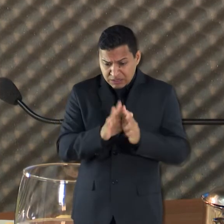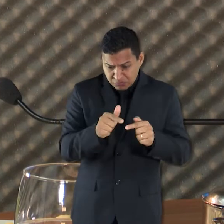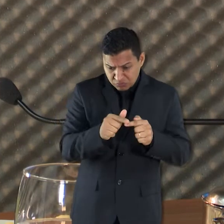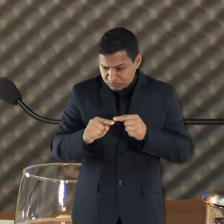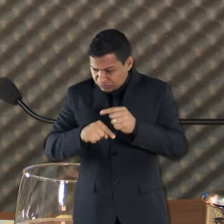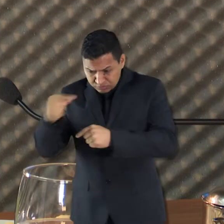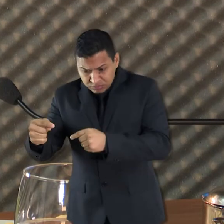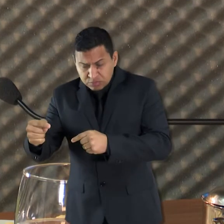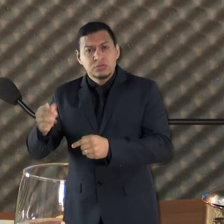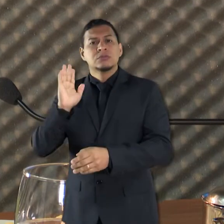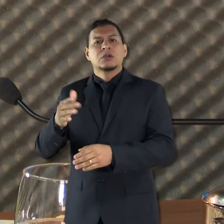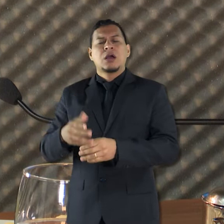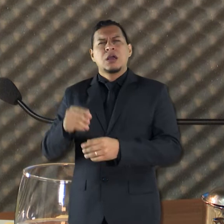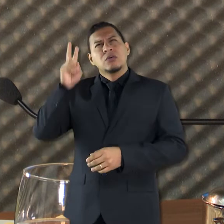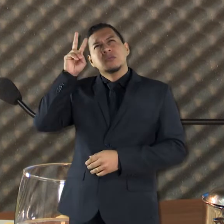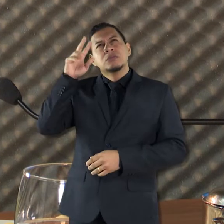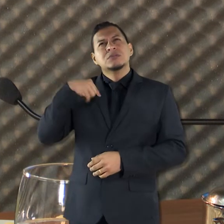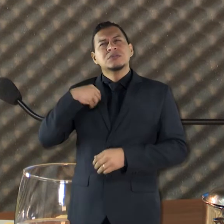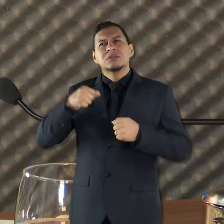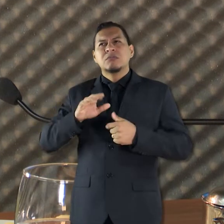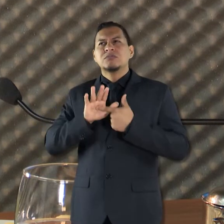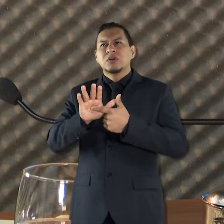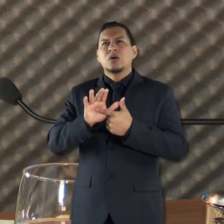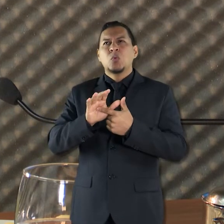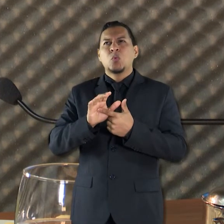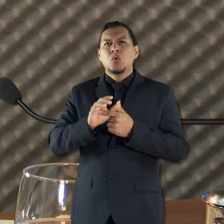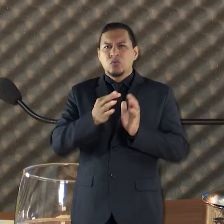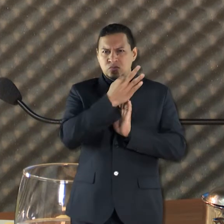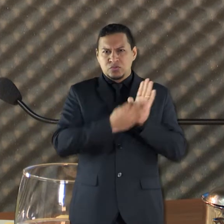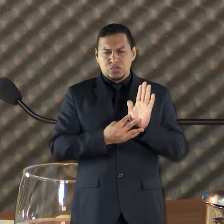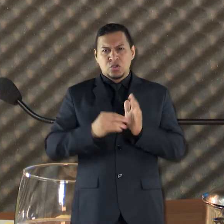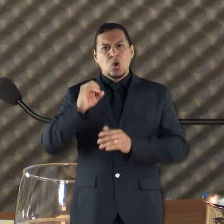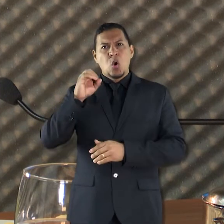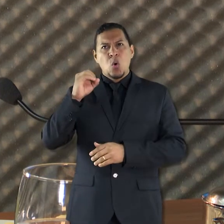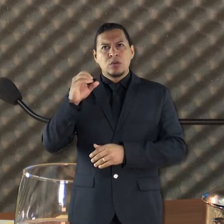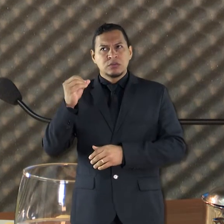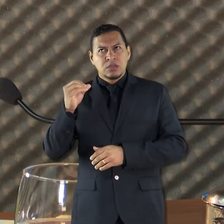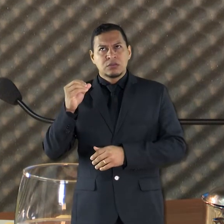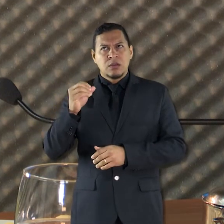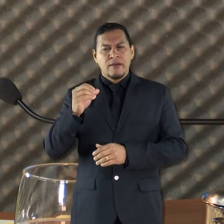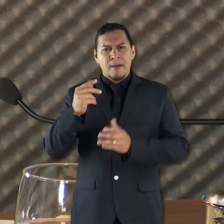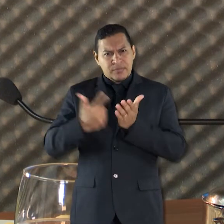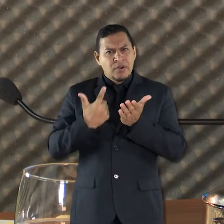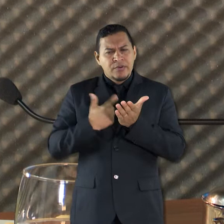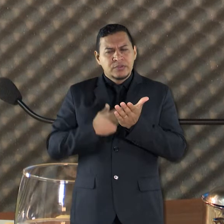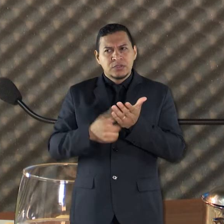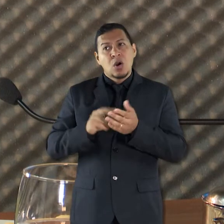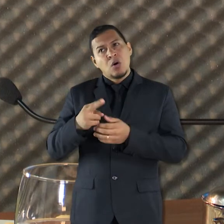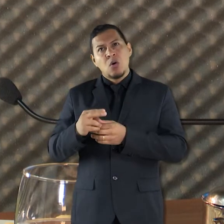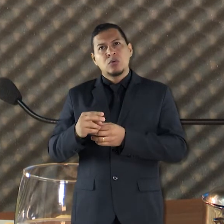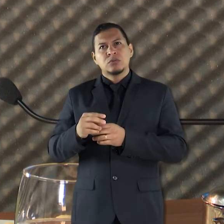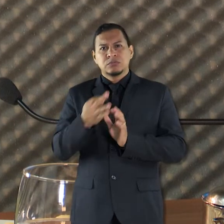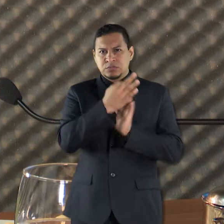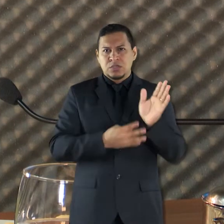seguida. Eu me lembro que tinha que apresentar ou um texto de 80 páginas ou 2 textos de 45, né?